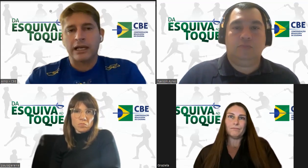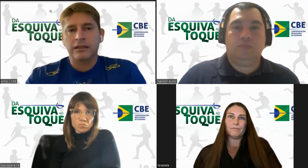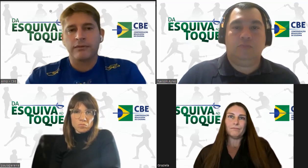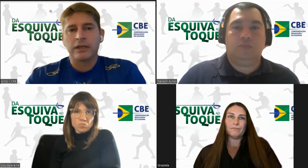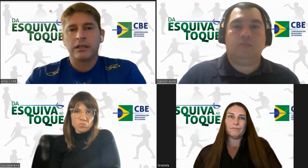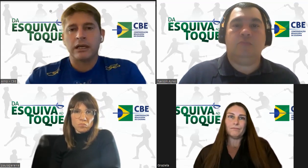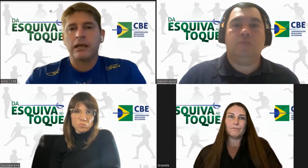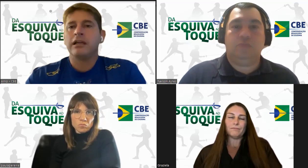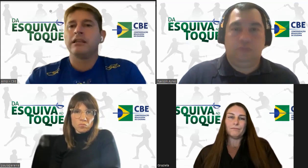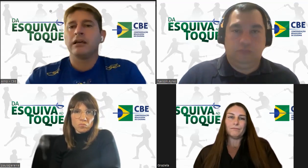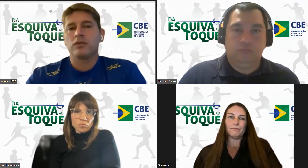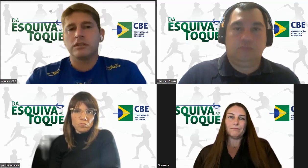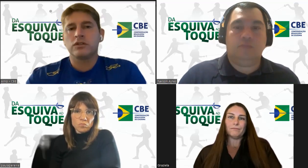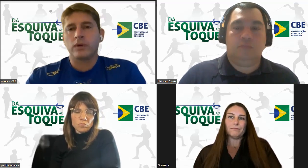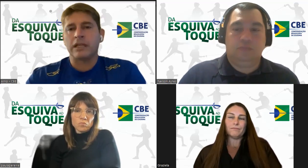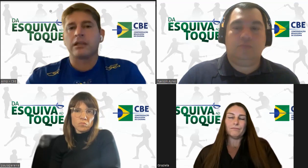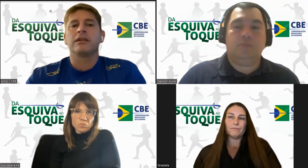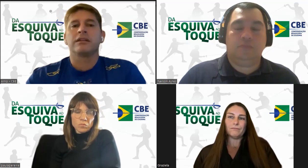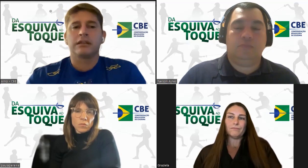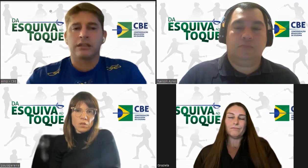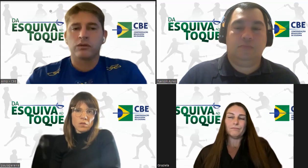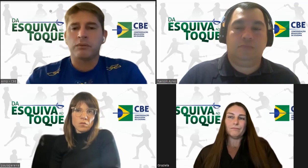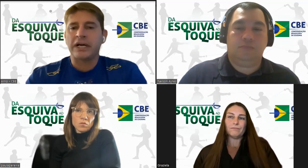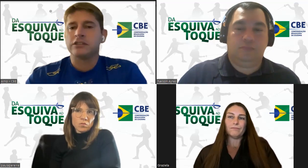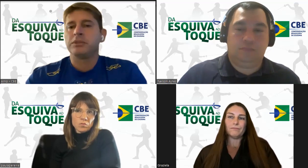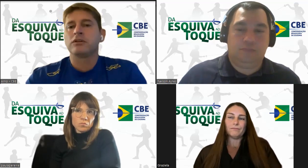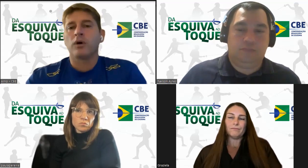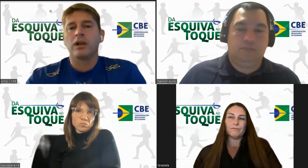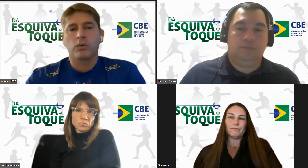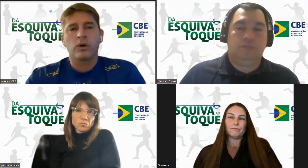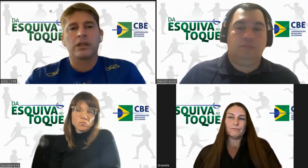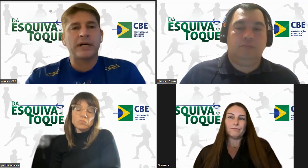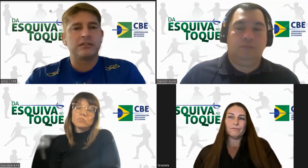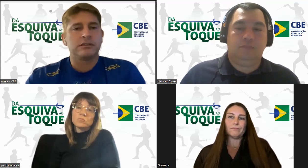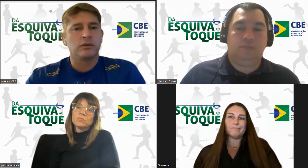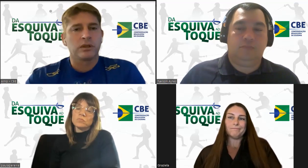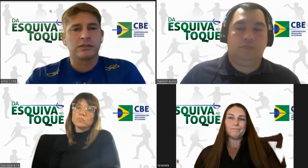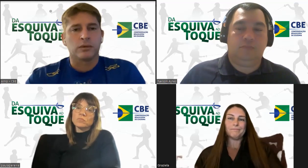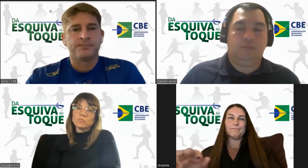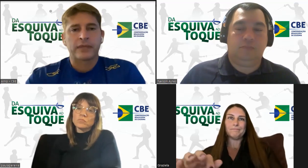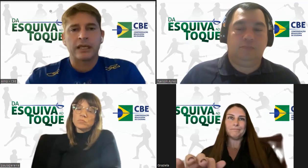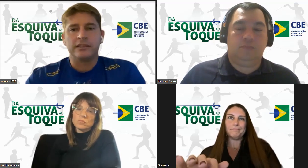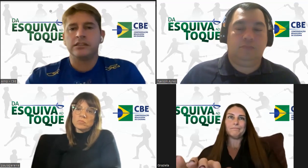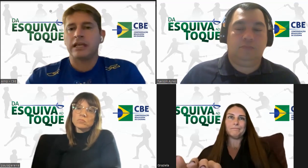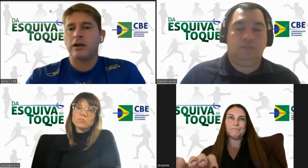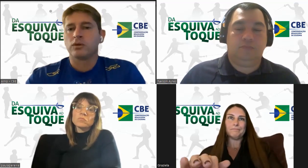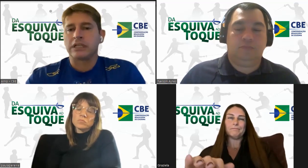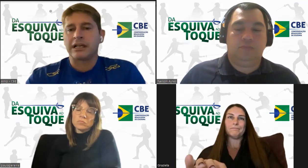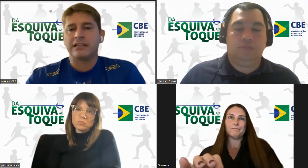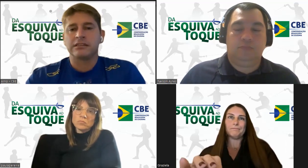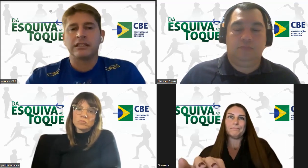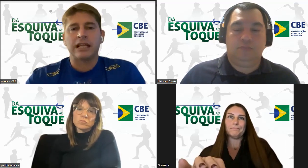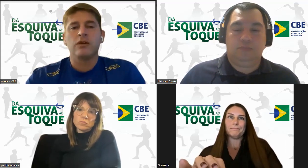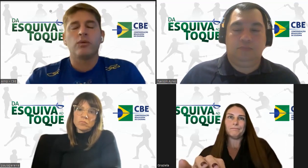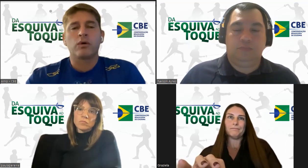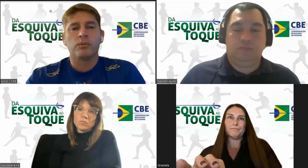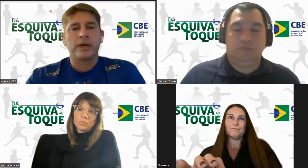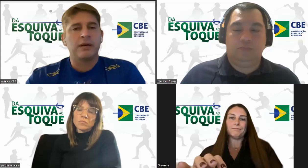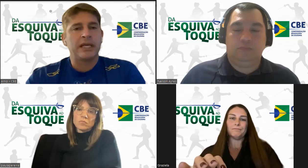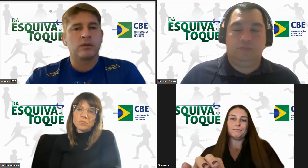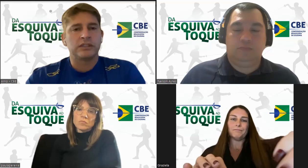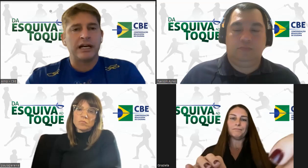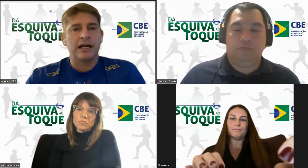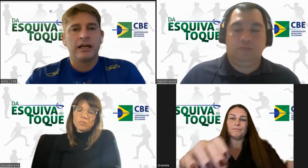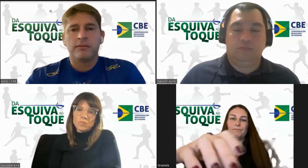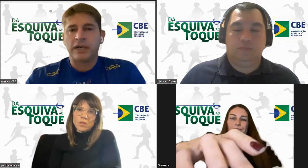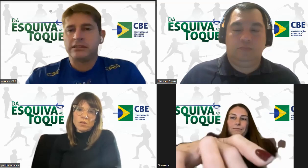geral do Atleta né e dentro disso entra tanto a parte psicóloga parte de nutrição a gente tem alguns atletas que tem